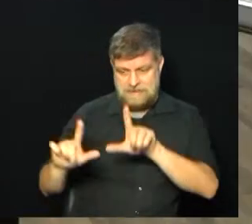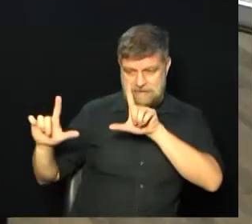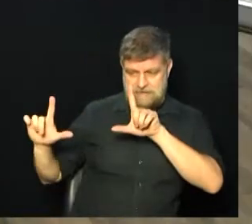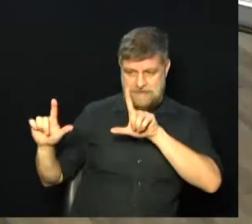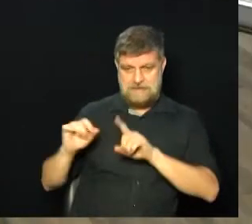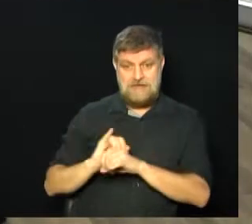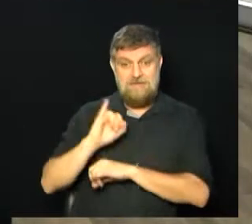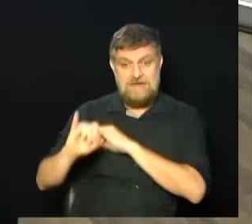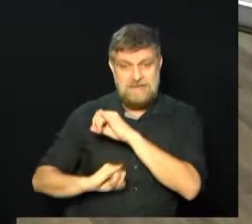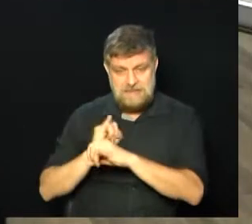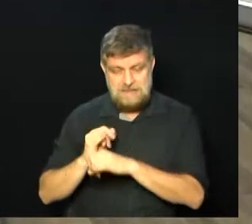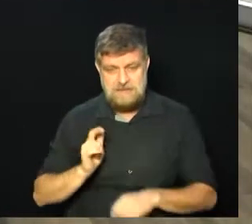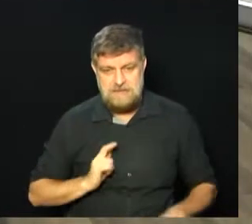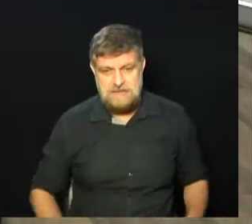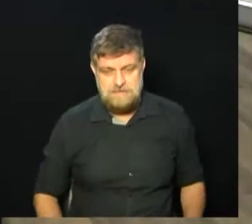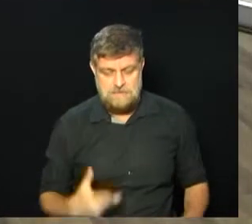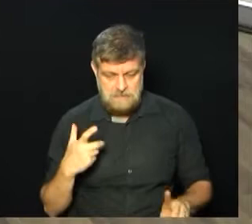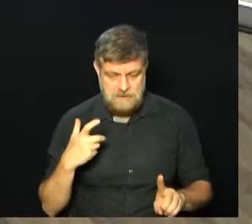hora vacina.